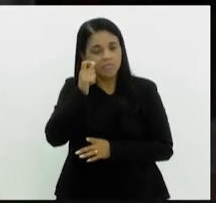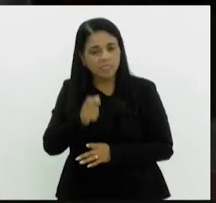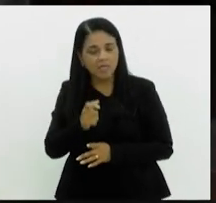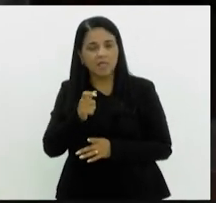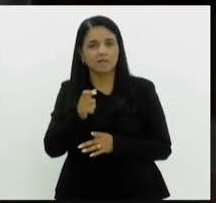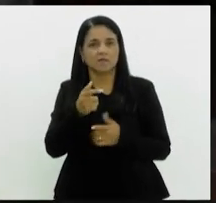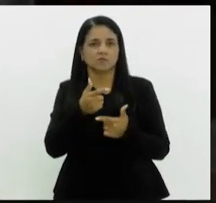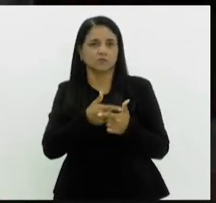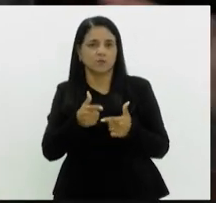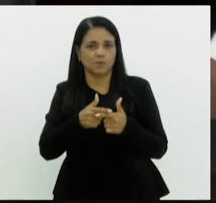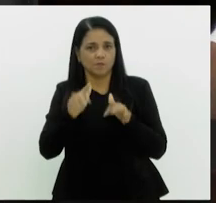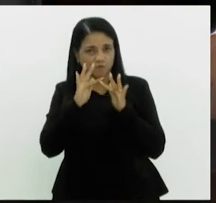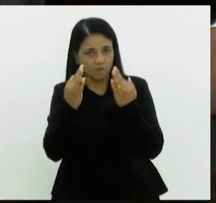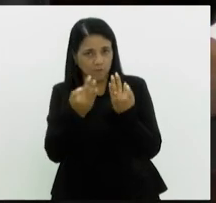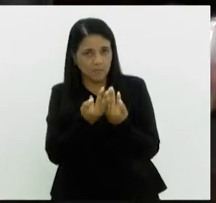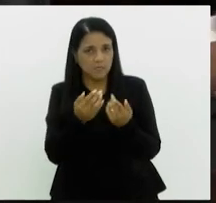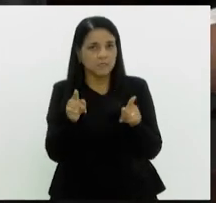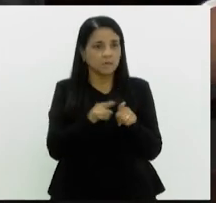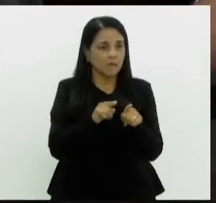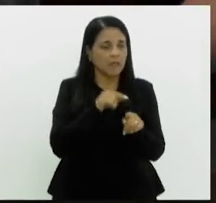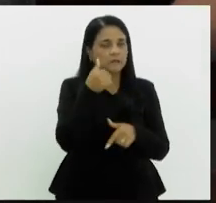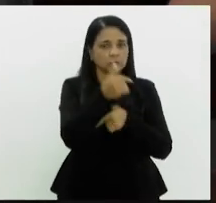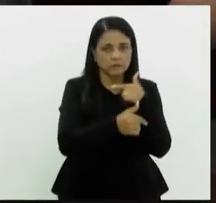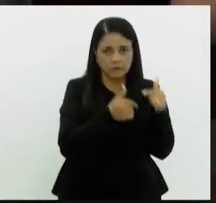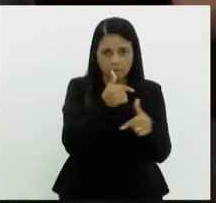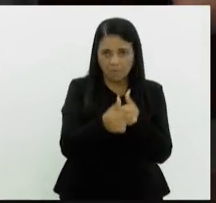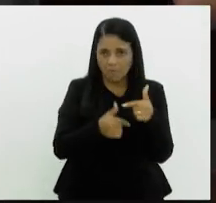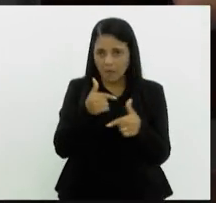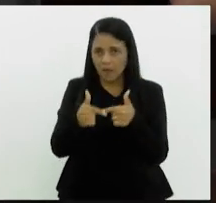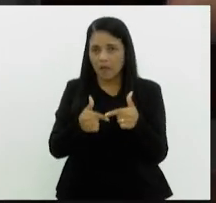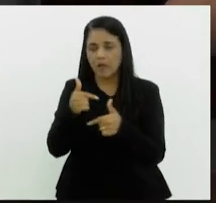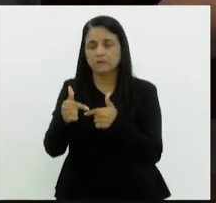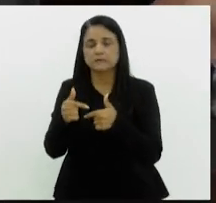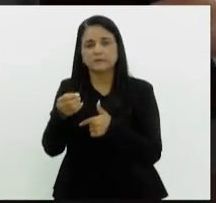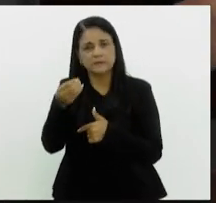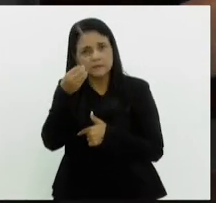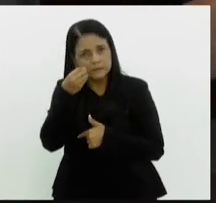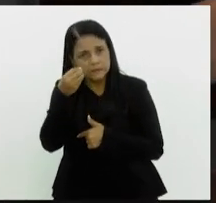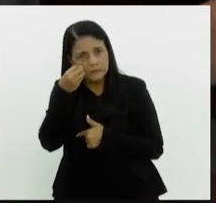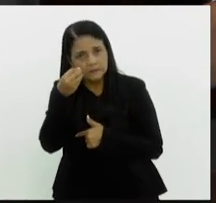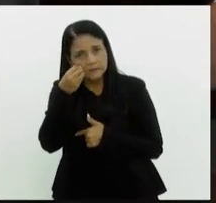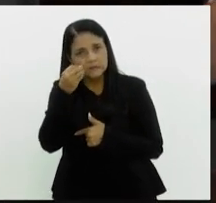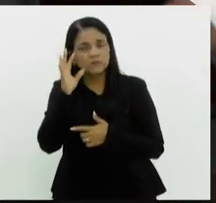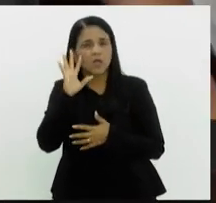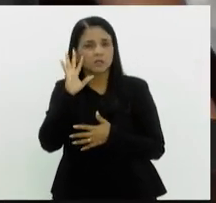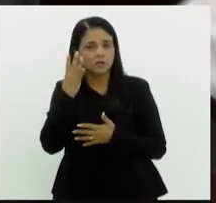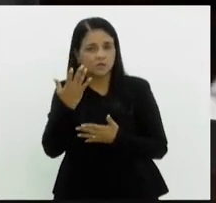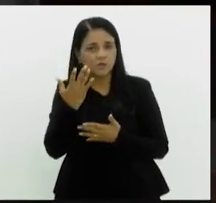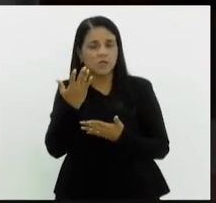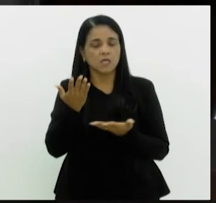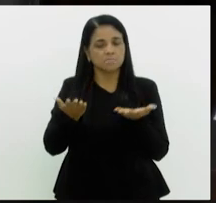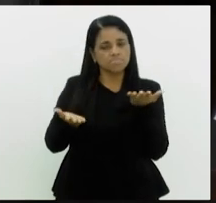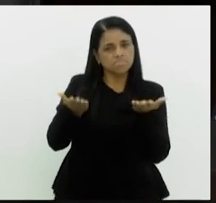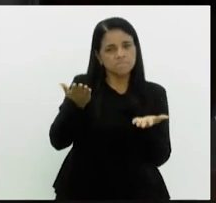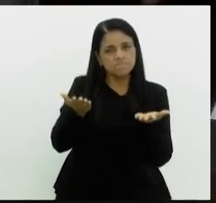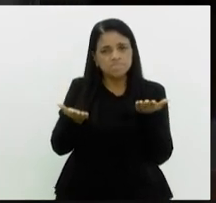família e do trabalho dela também, sempre tentando ter um